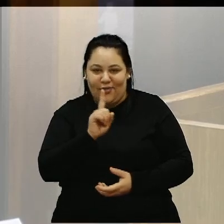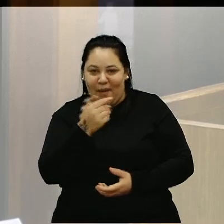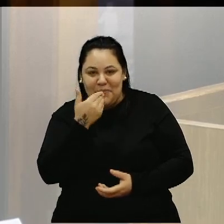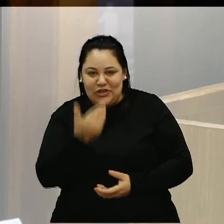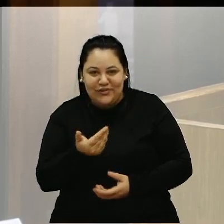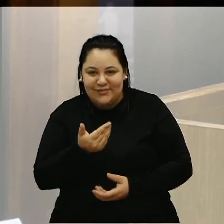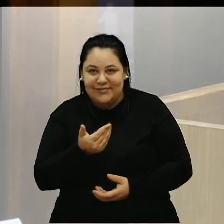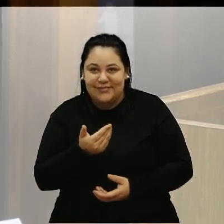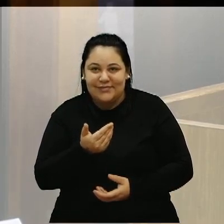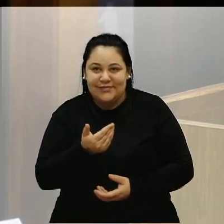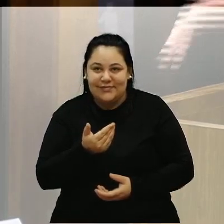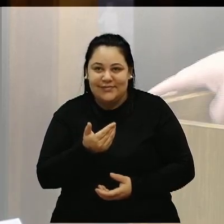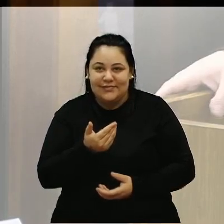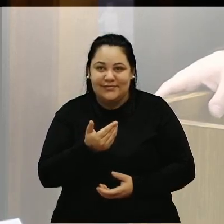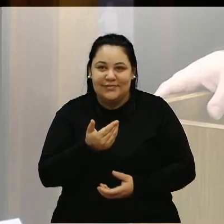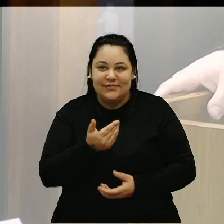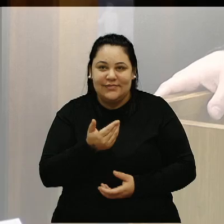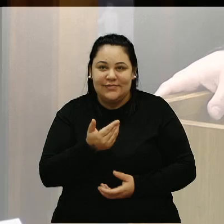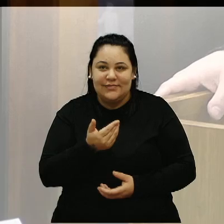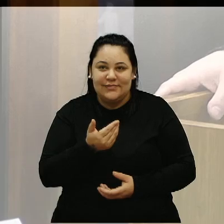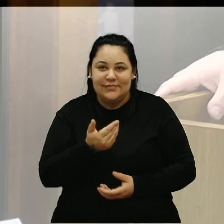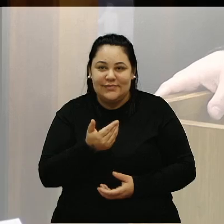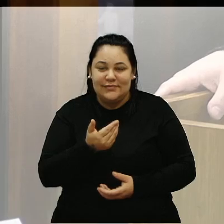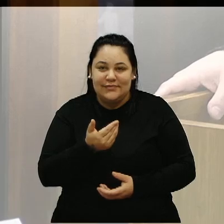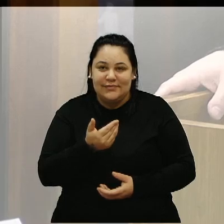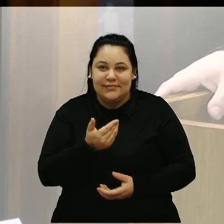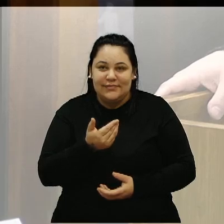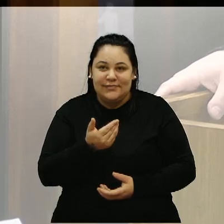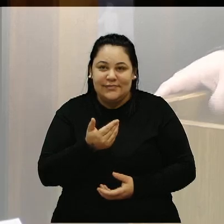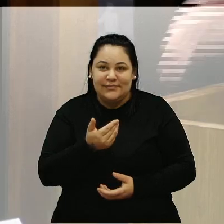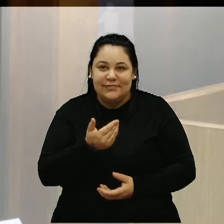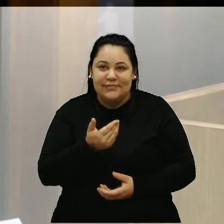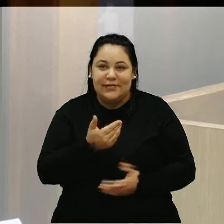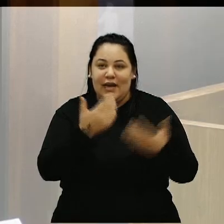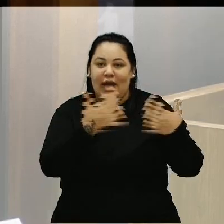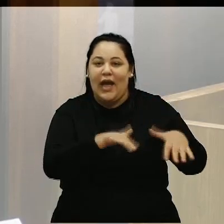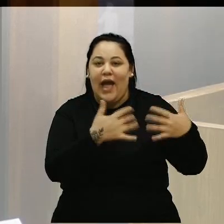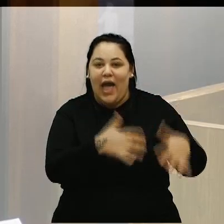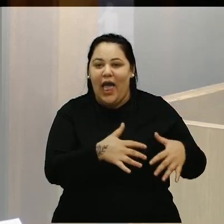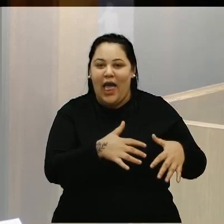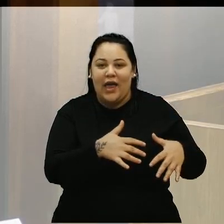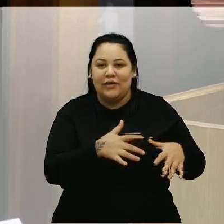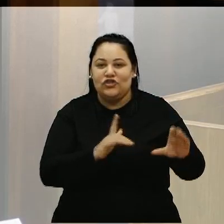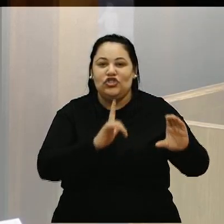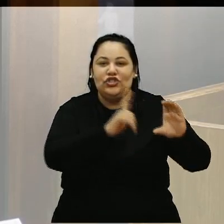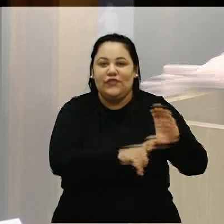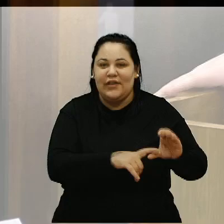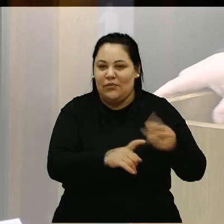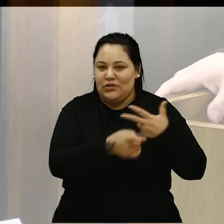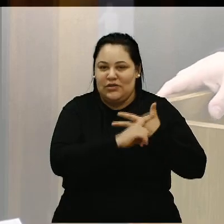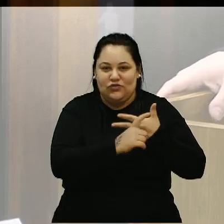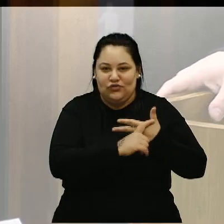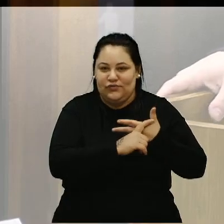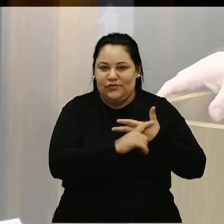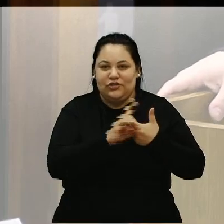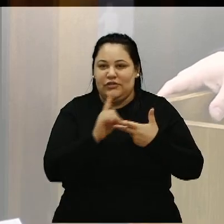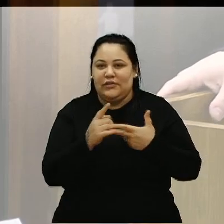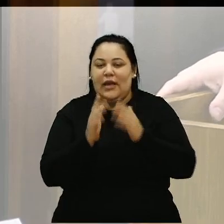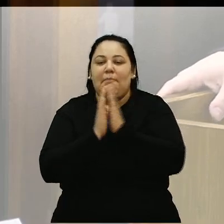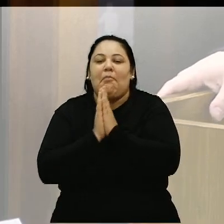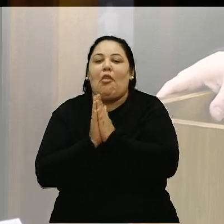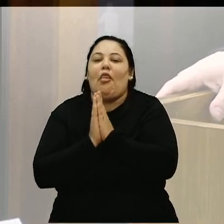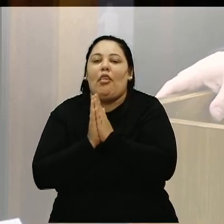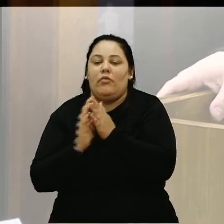nós não estamos onerando despesa para o Executivo. Nós não estamos mendigando para o